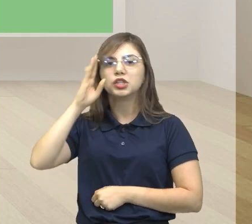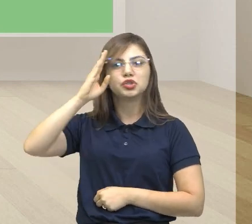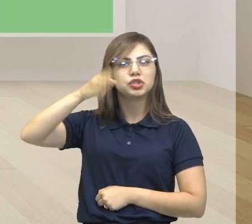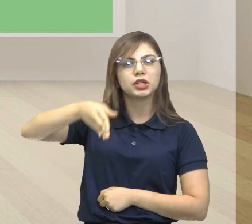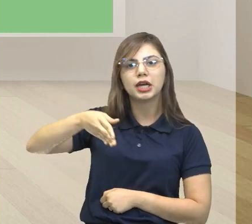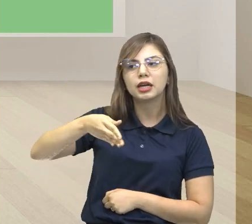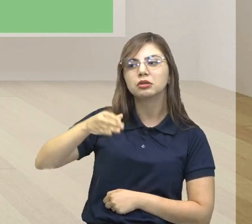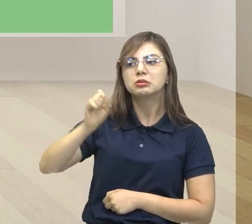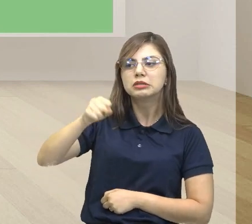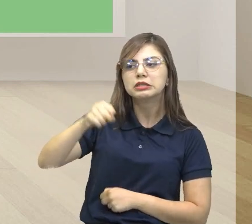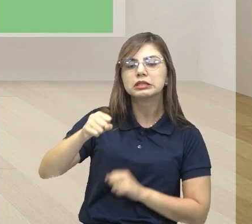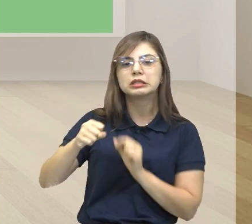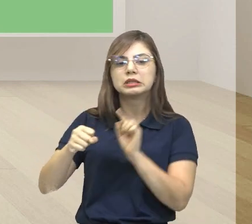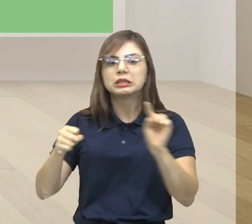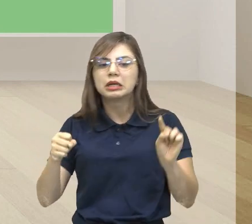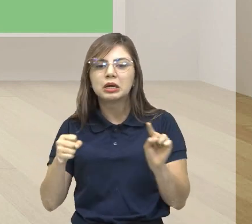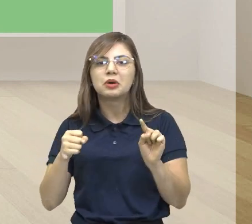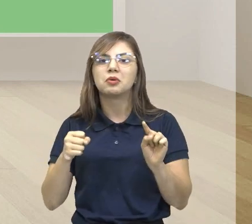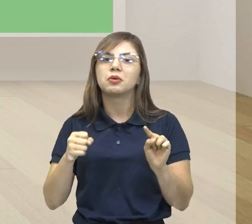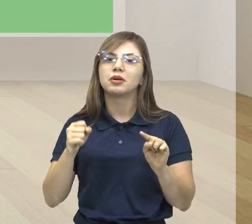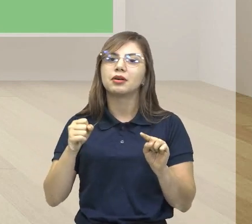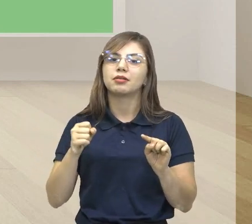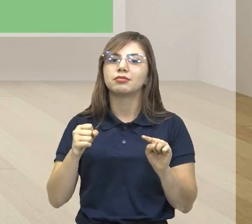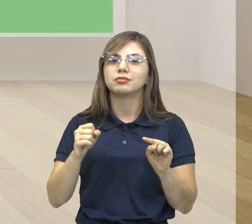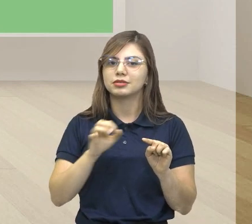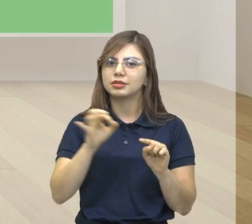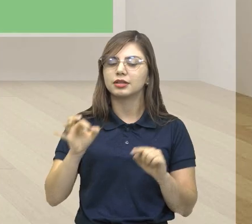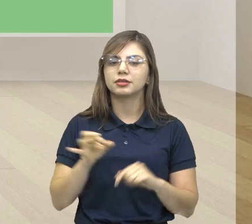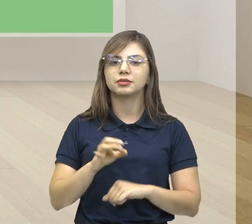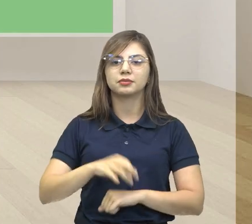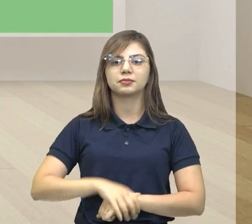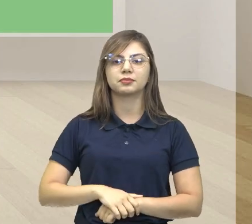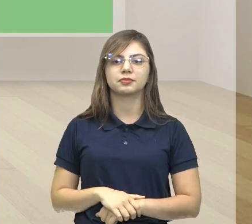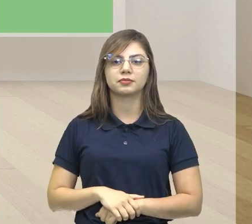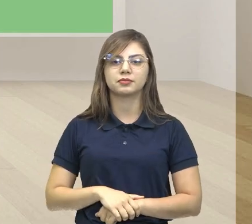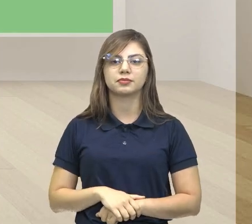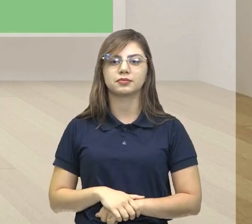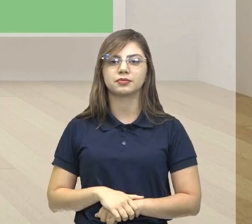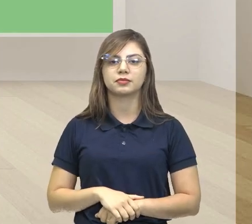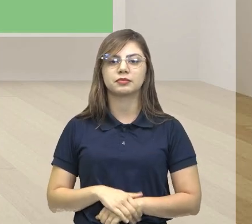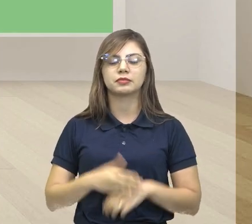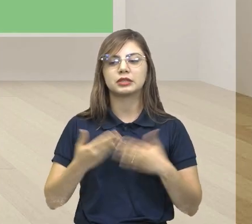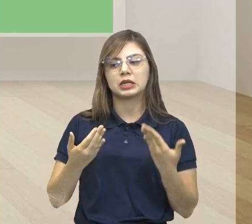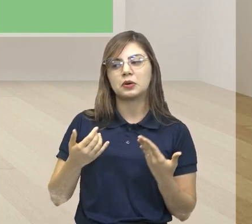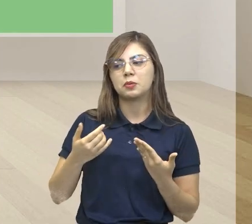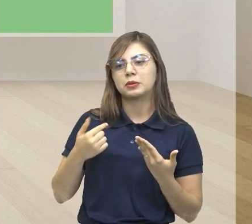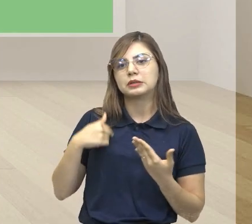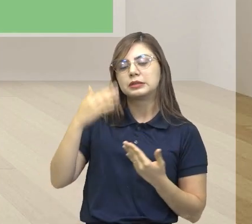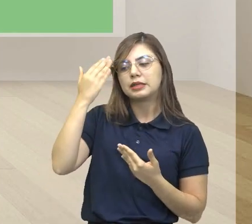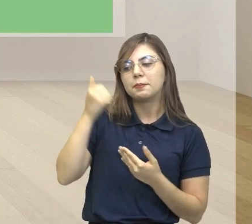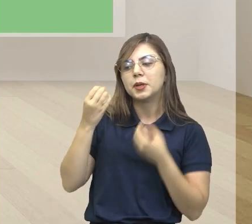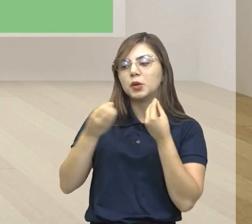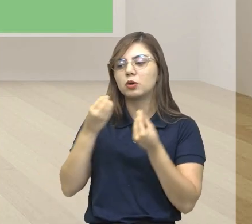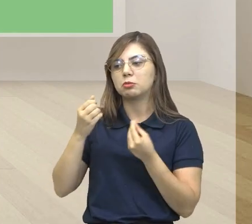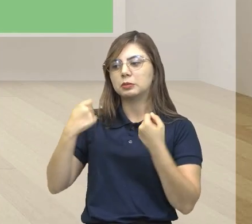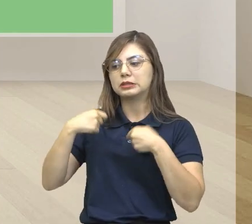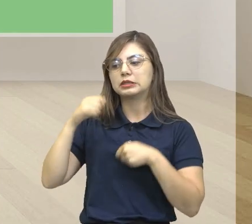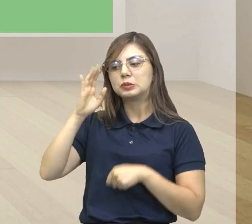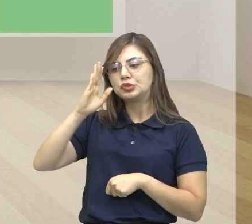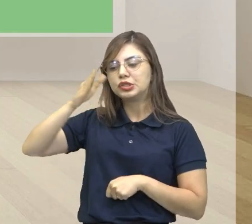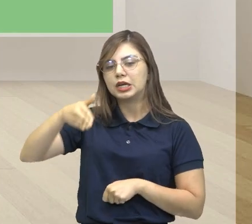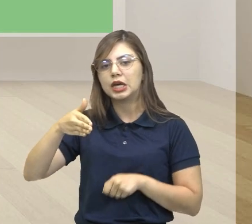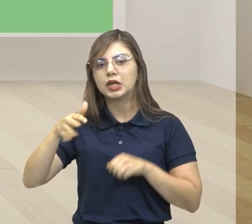em High Context Culture ou Low Context Culture. Né? Eu preciso ser mais direto com esse e mais, eu